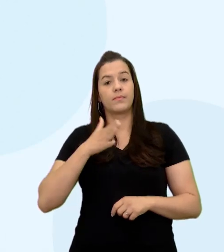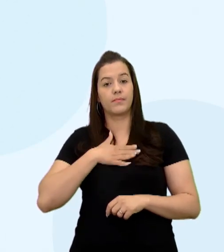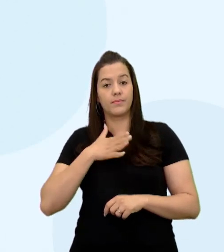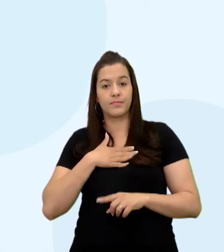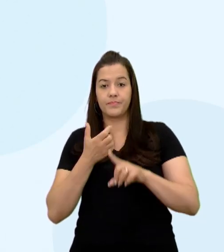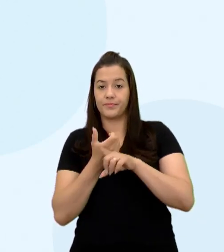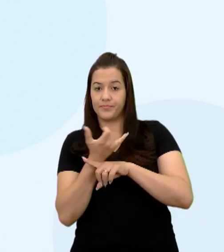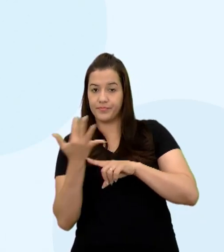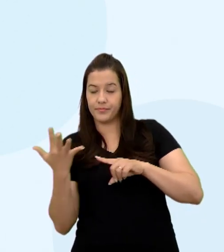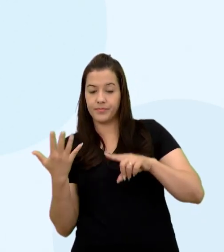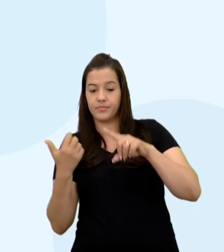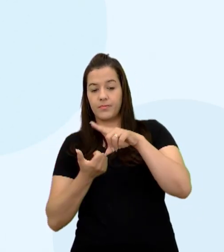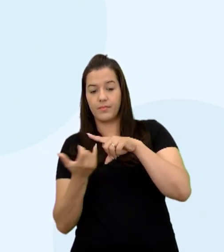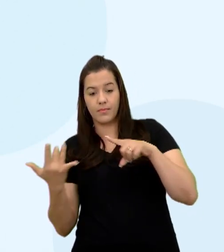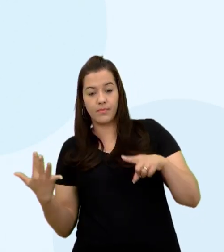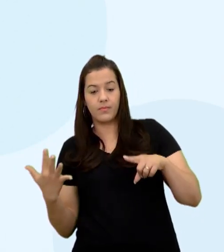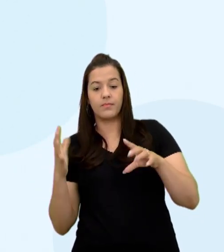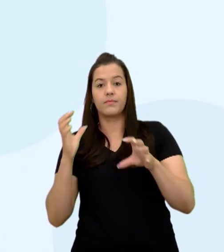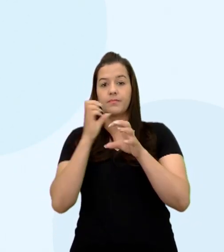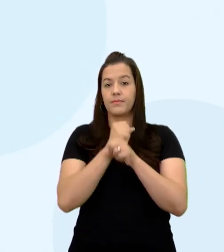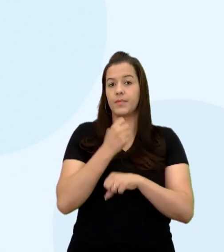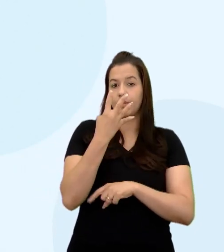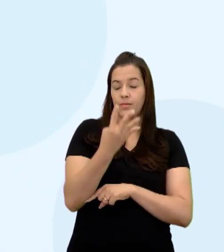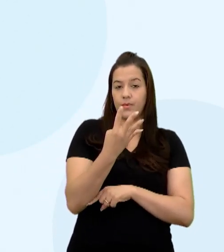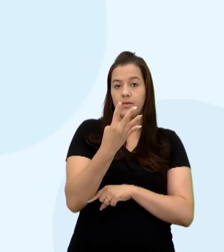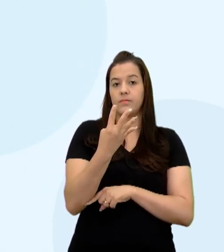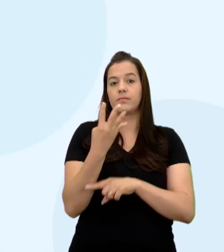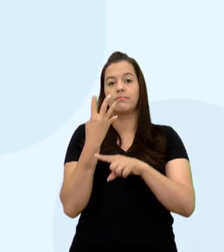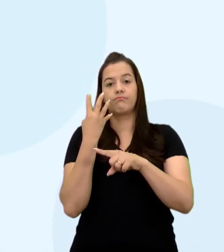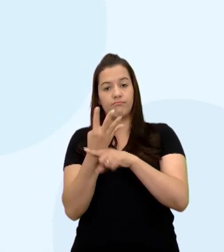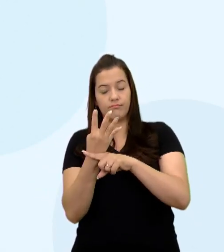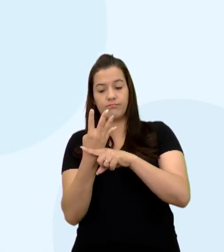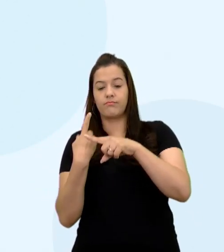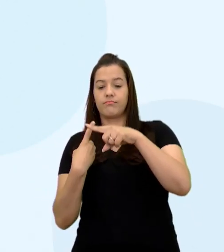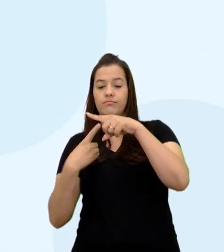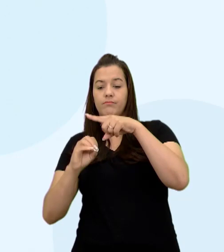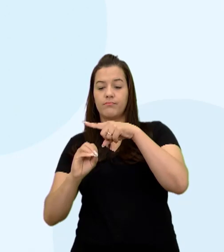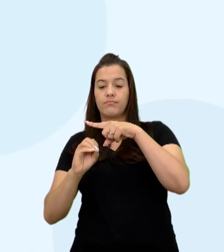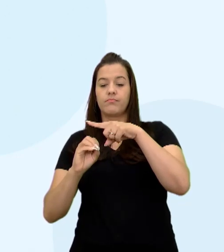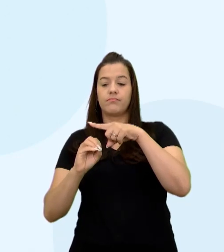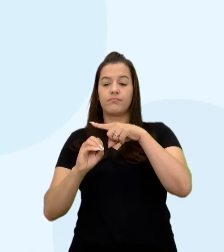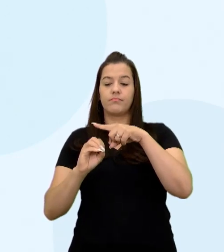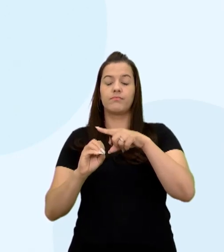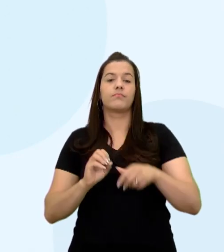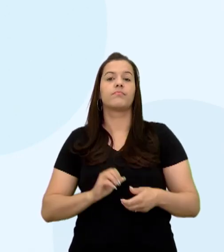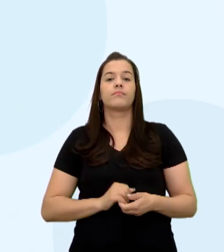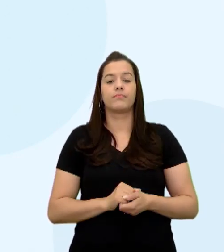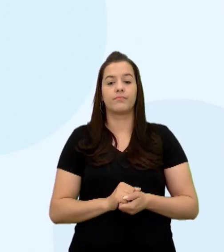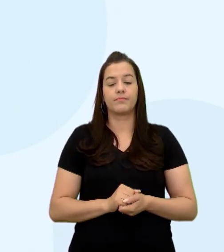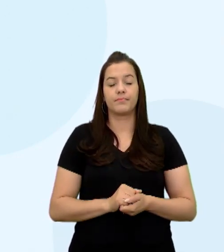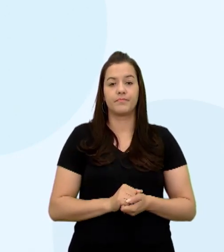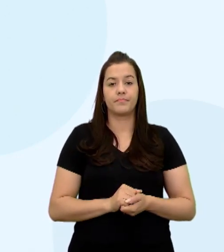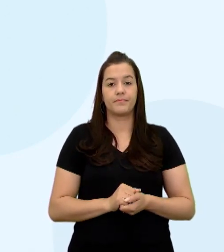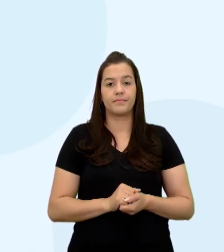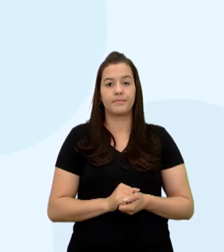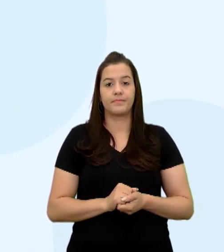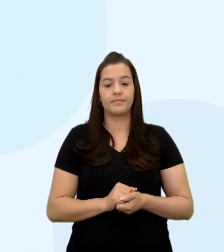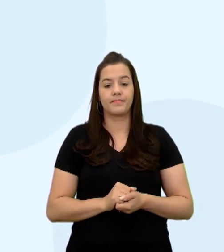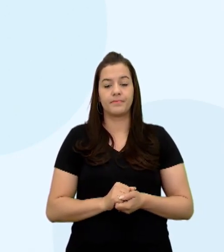favor pelo total de letras. Letras a meu favor são 4. Sim. Né? E total de letras são